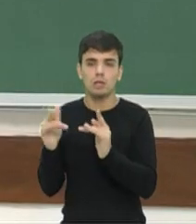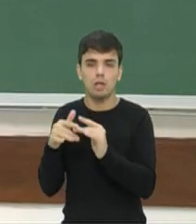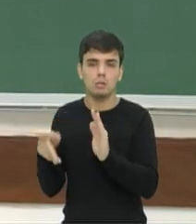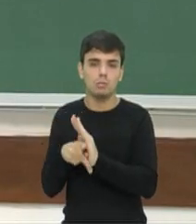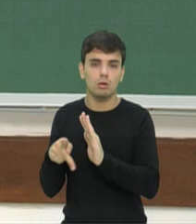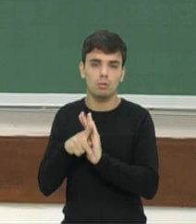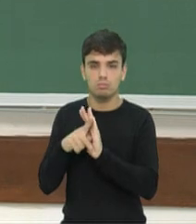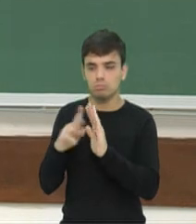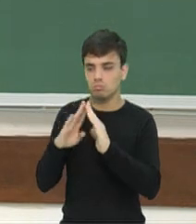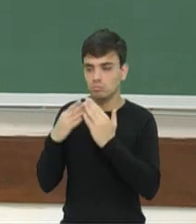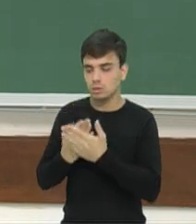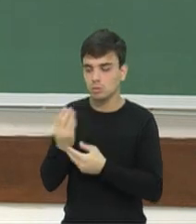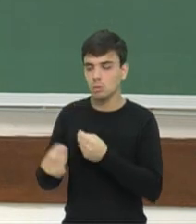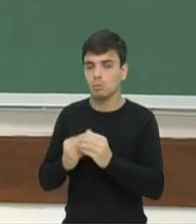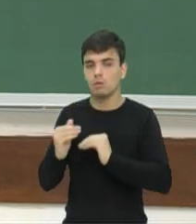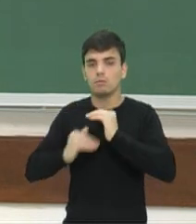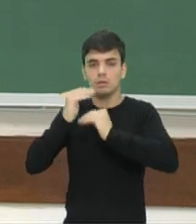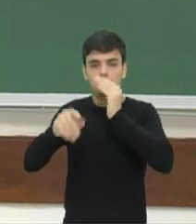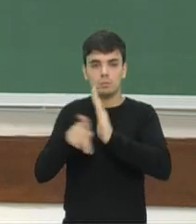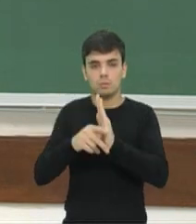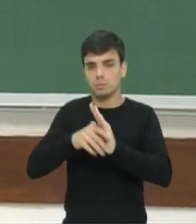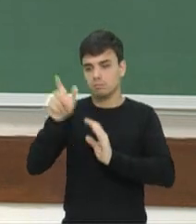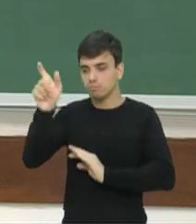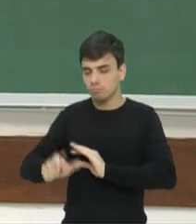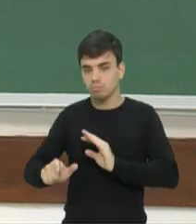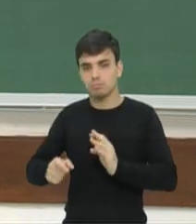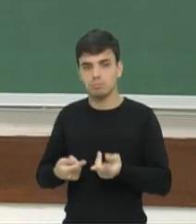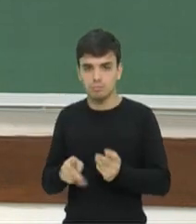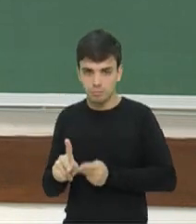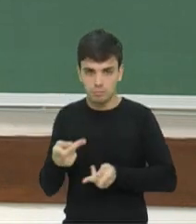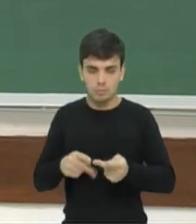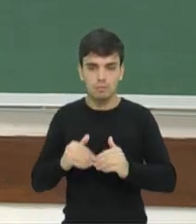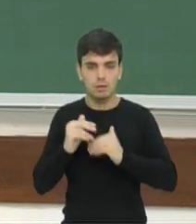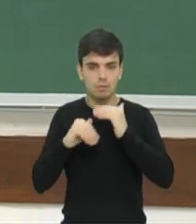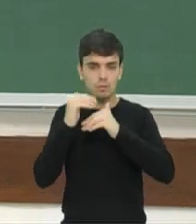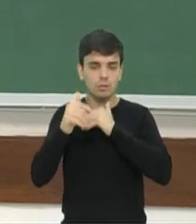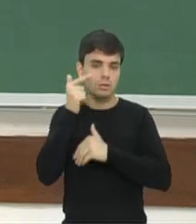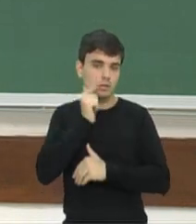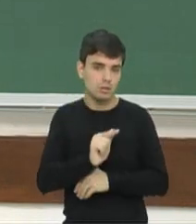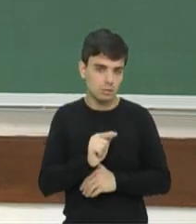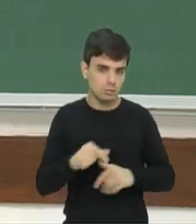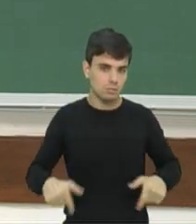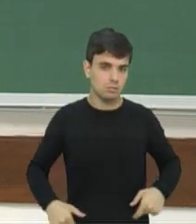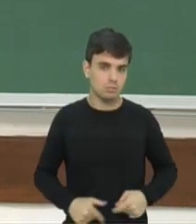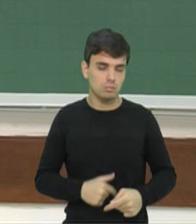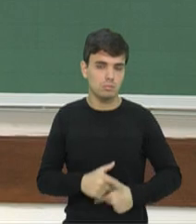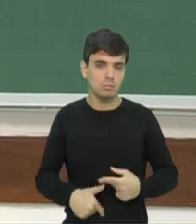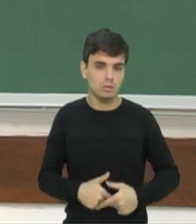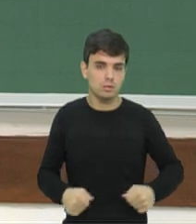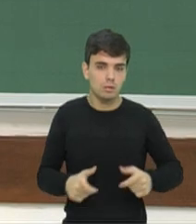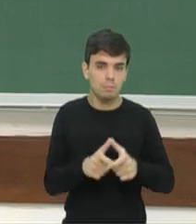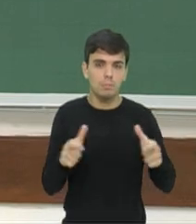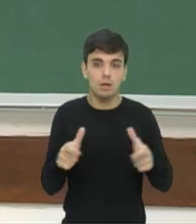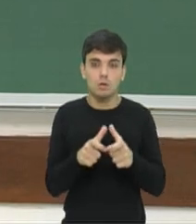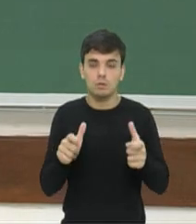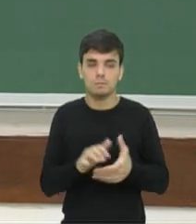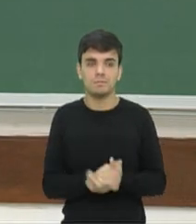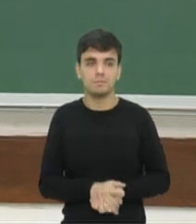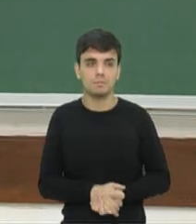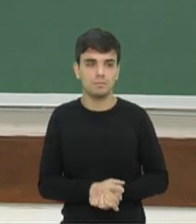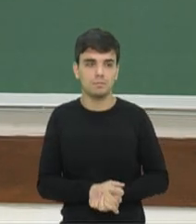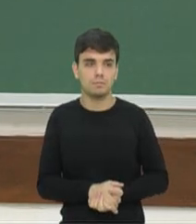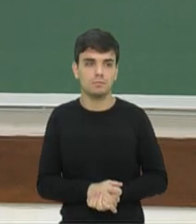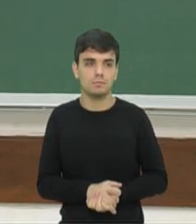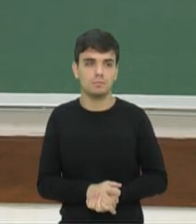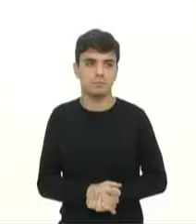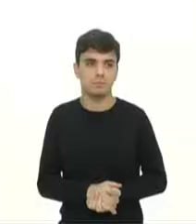né? Dependendo da evolução de cada karateka, ele vai evoluindo, ganhando faixas de graduação maior. Então temos mais um exercício